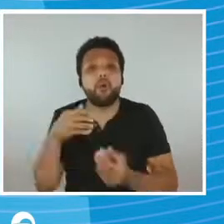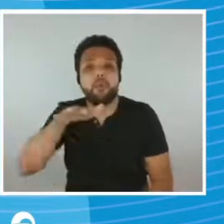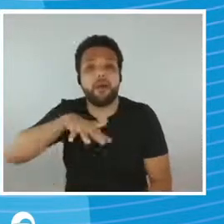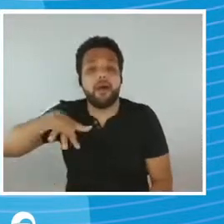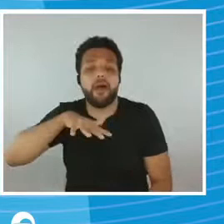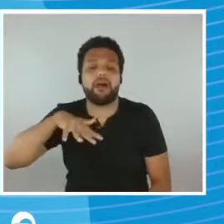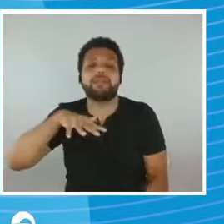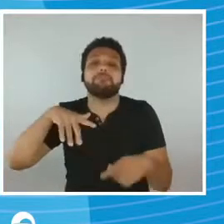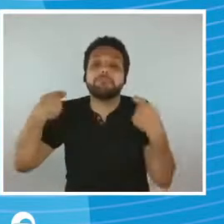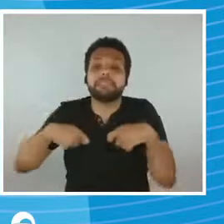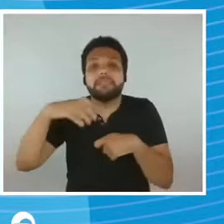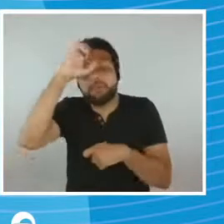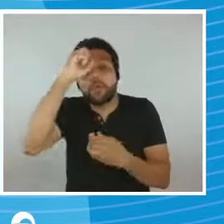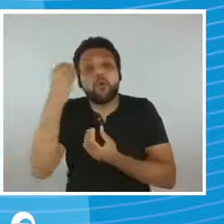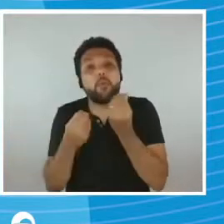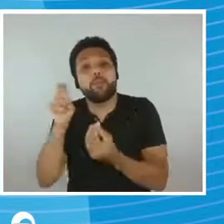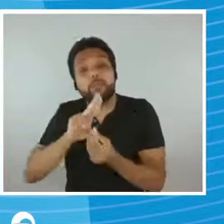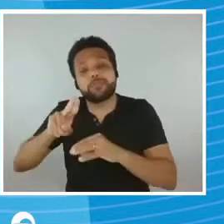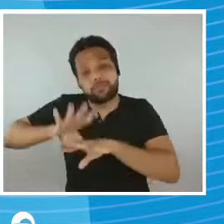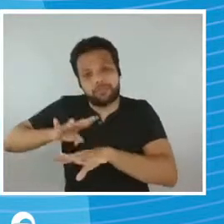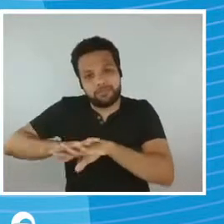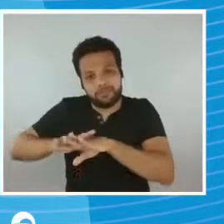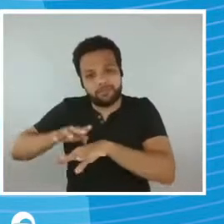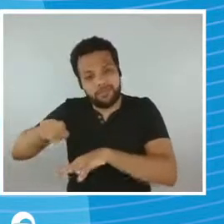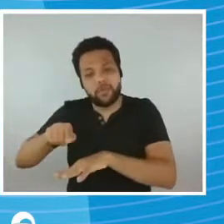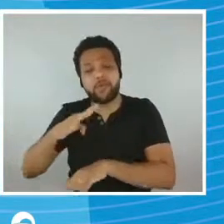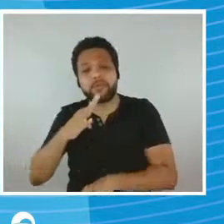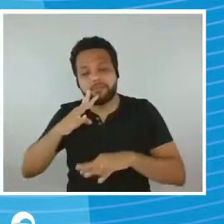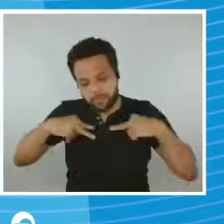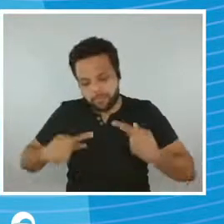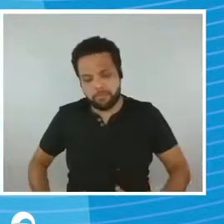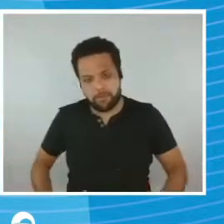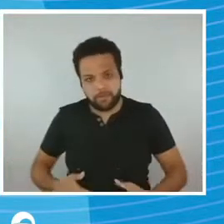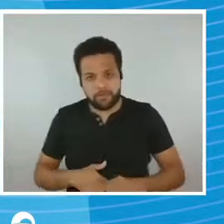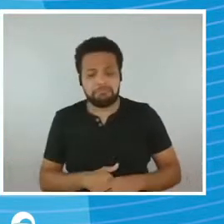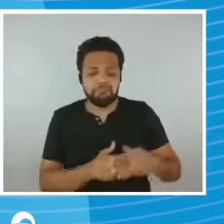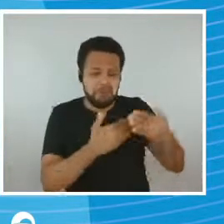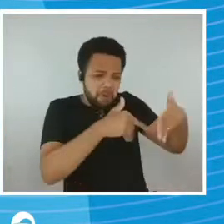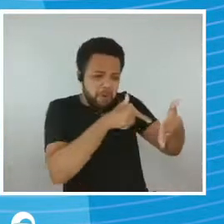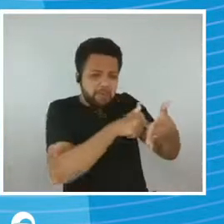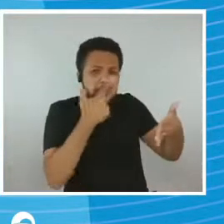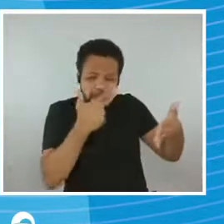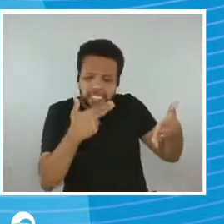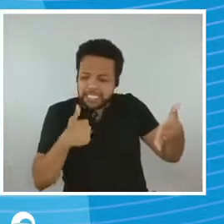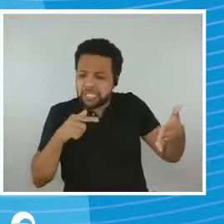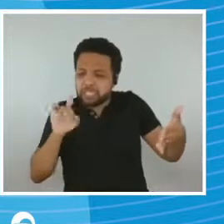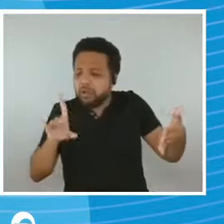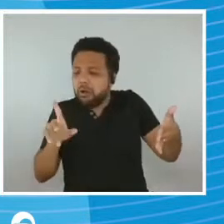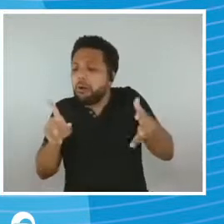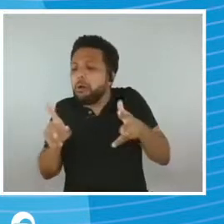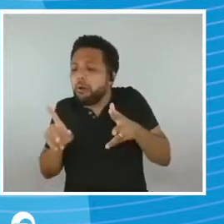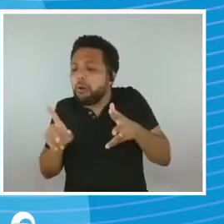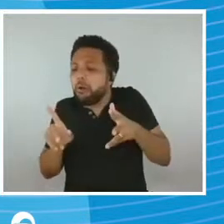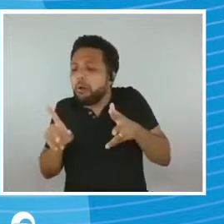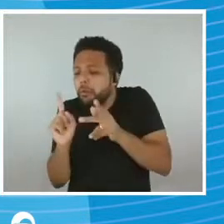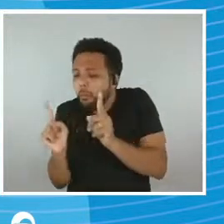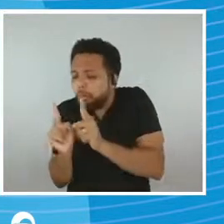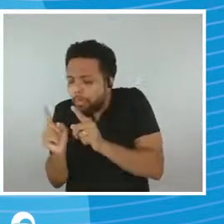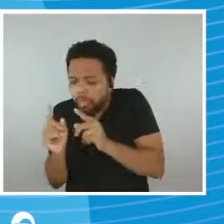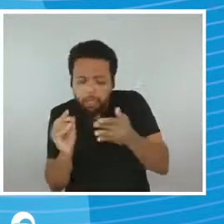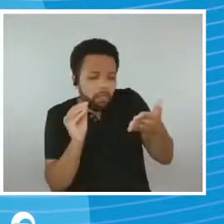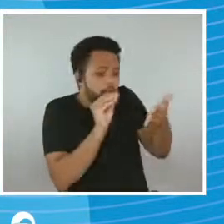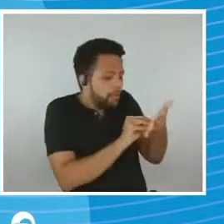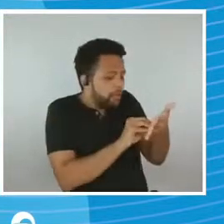da matemática como conhecimento humano. Então, ao mesmo tempo, a gente tem avaliações que mostram questões problemáticas